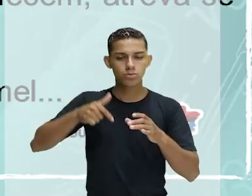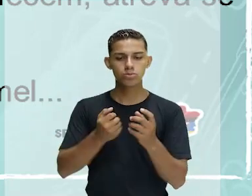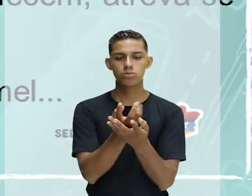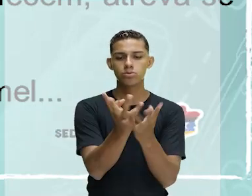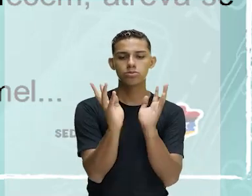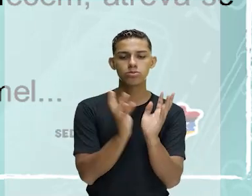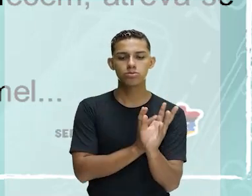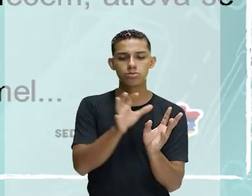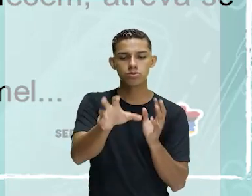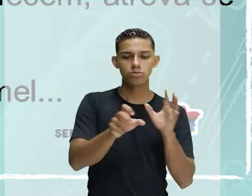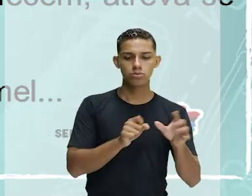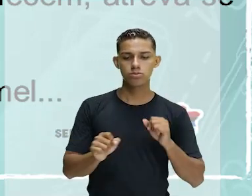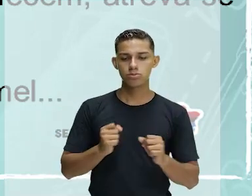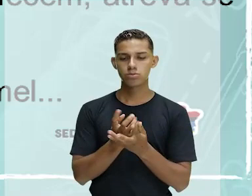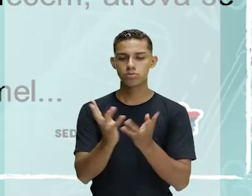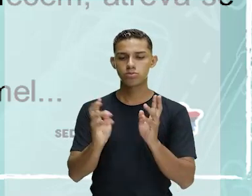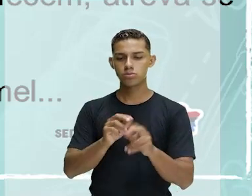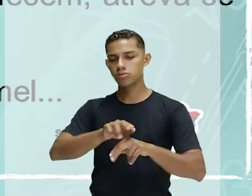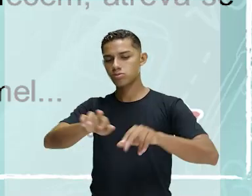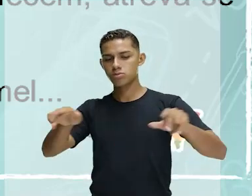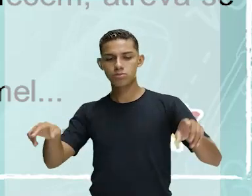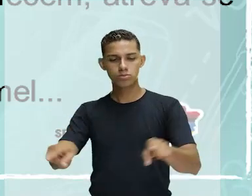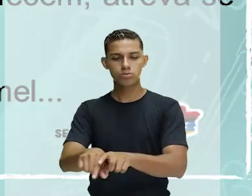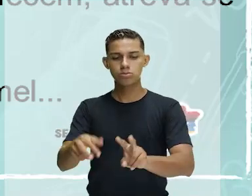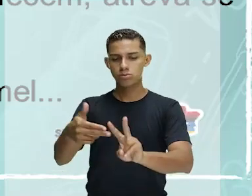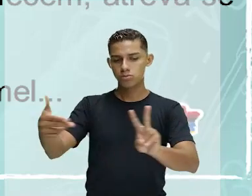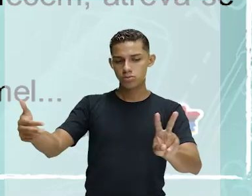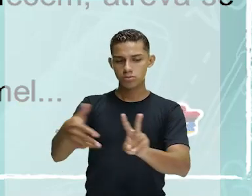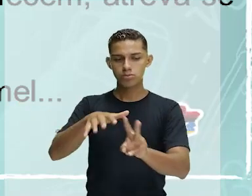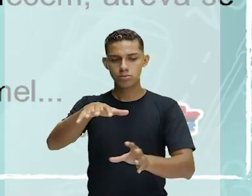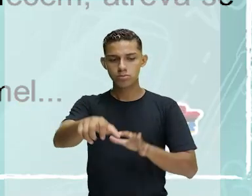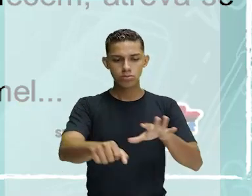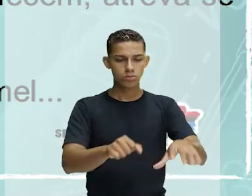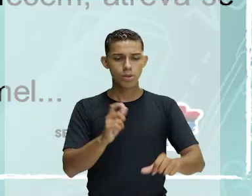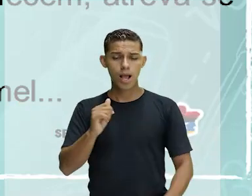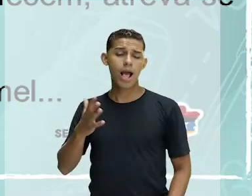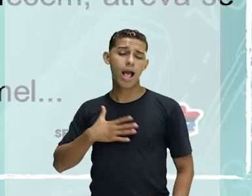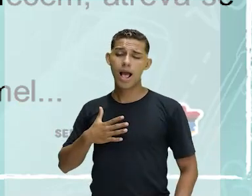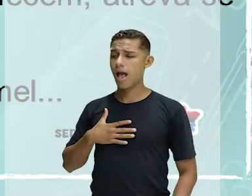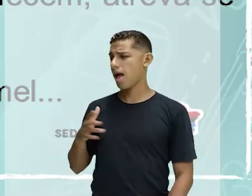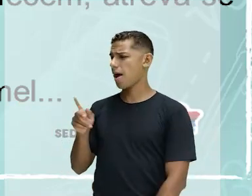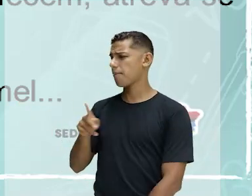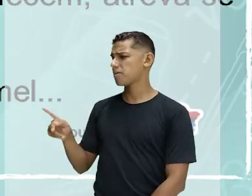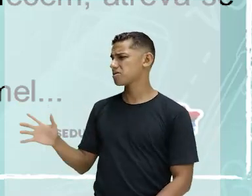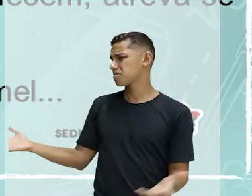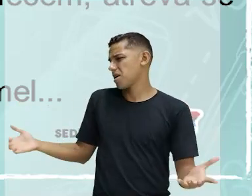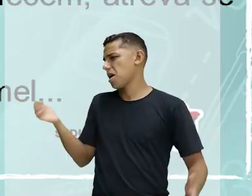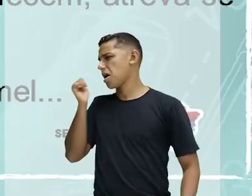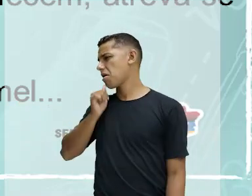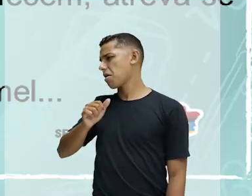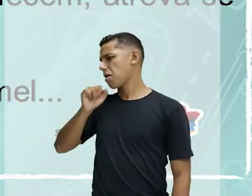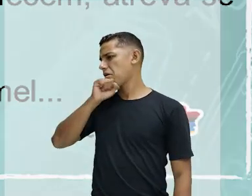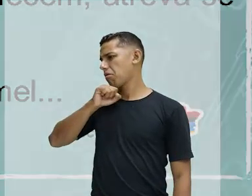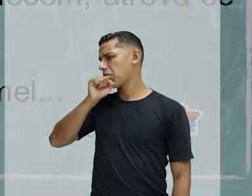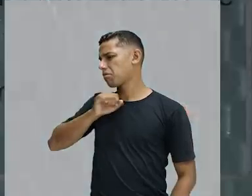produtos ecológicos. Ah, professora, a minha avó tem um monte de plantinha lá no quintal que ela manda eu plantar todo dia. Ah, não vejo graça nisso, é mais um trabalho. Mas se você